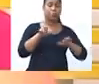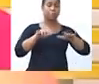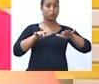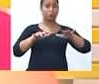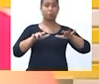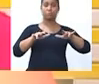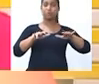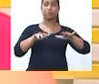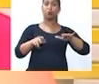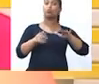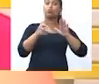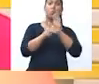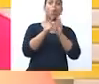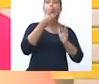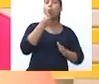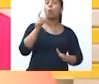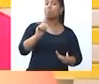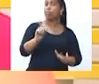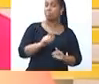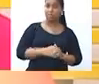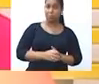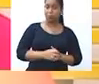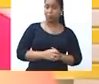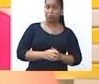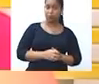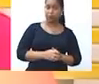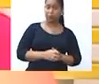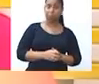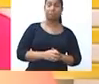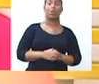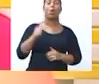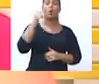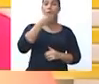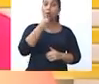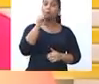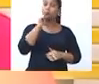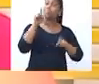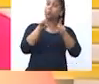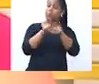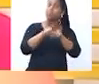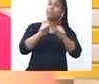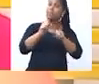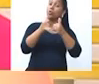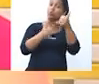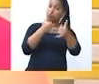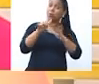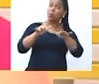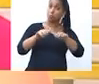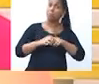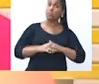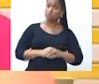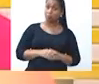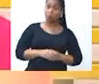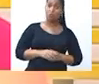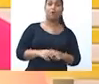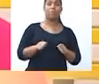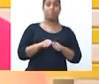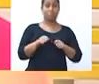computadores não é só para meninos, não é brinquedinho de menino. As meninas também podem brincar com computador. Fazer